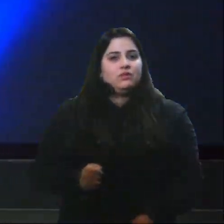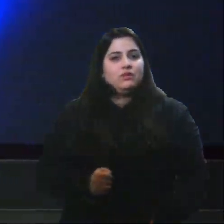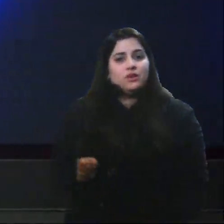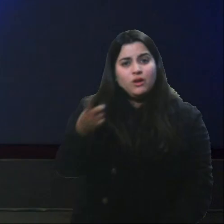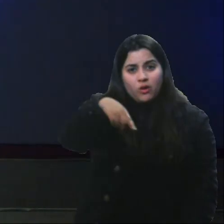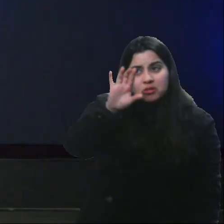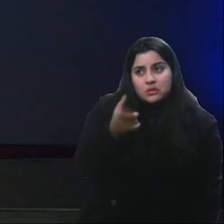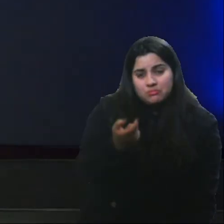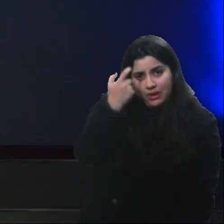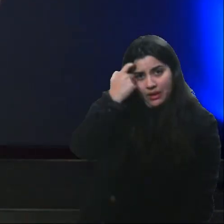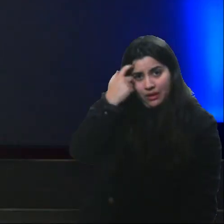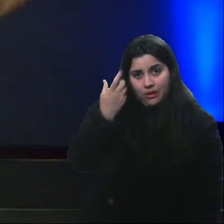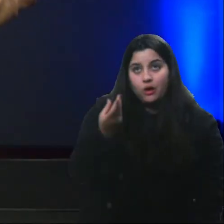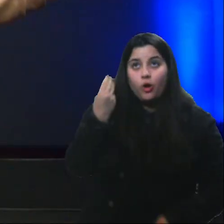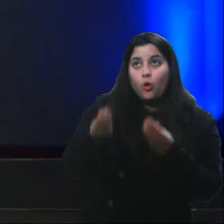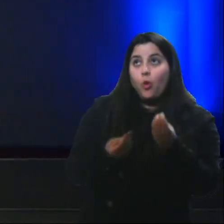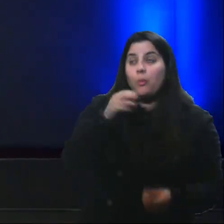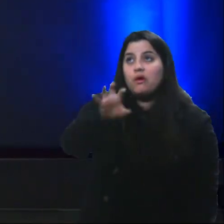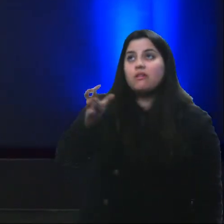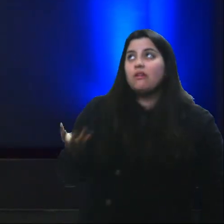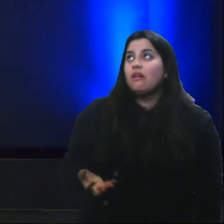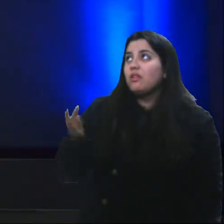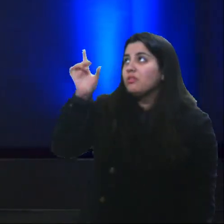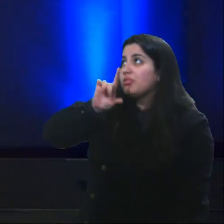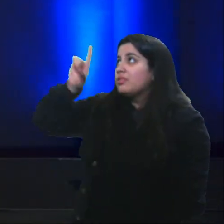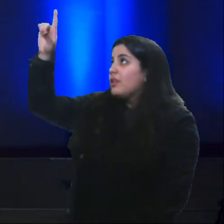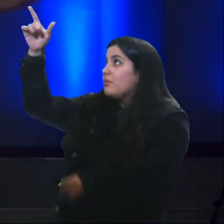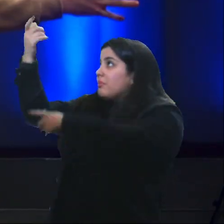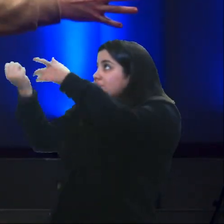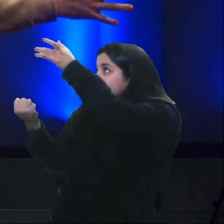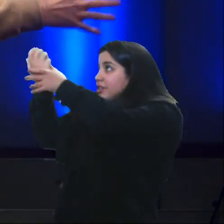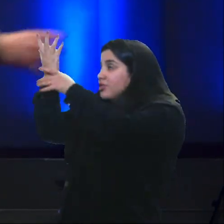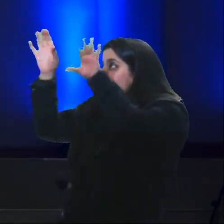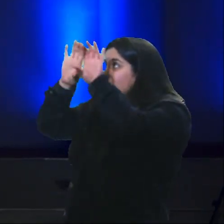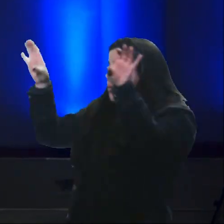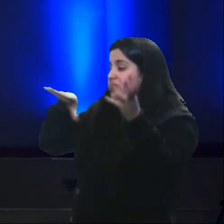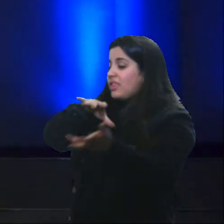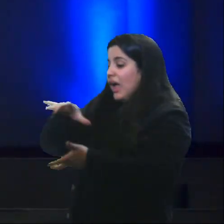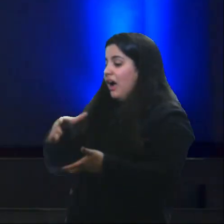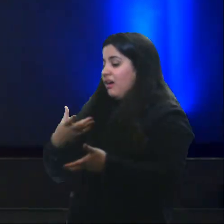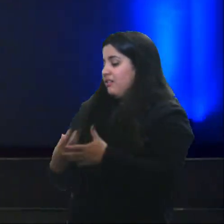o Deus, Criador do céu e da terra, mora dentro de você?